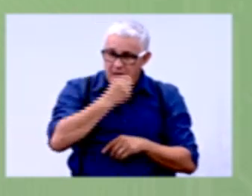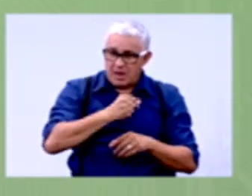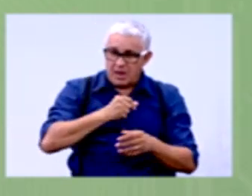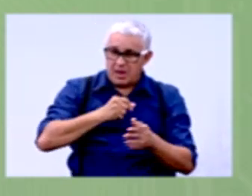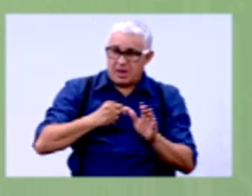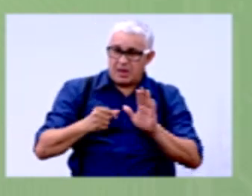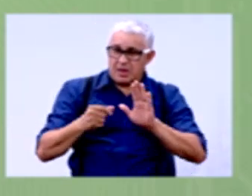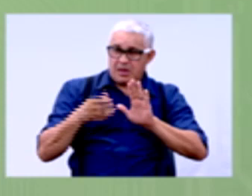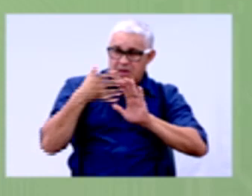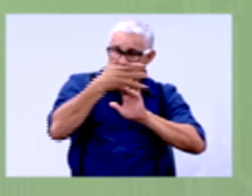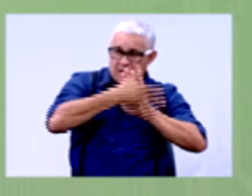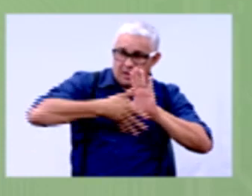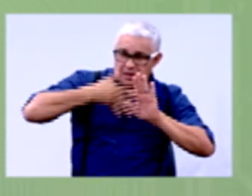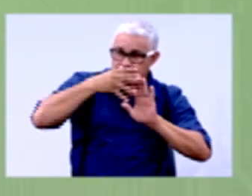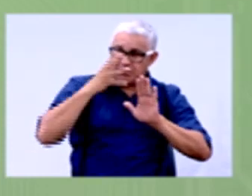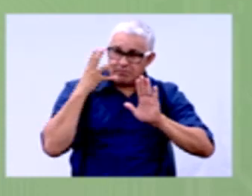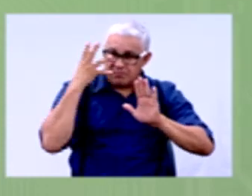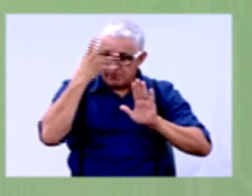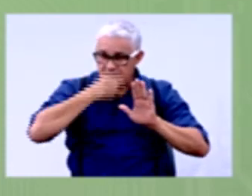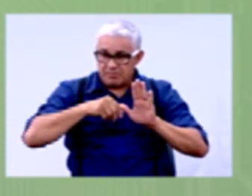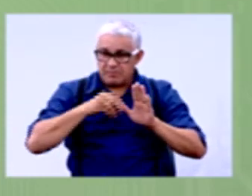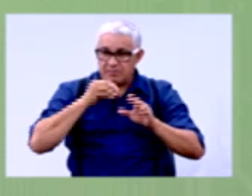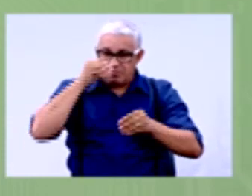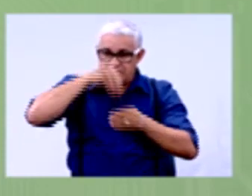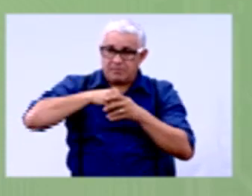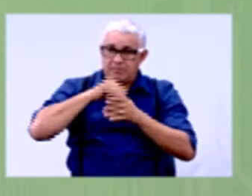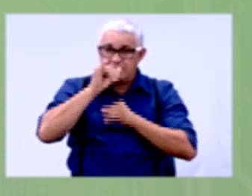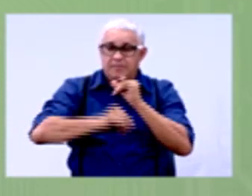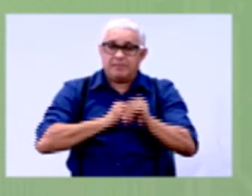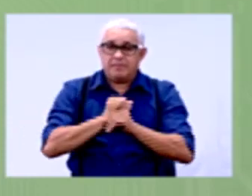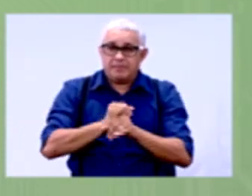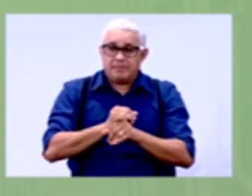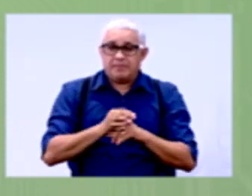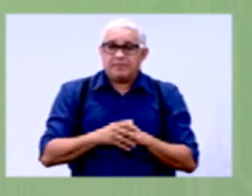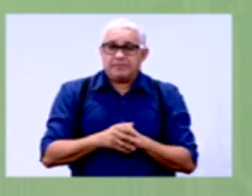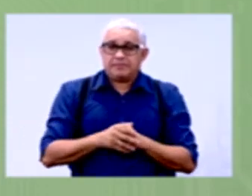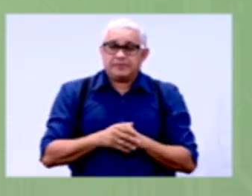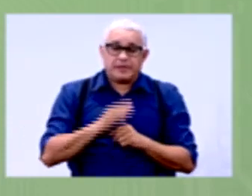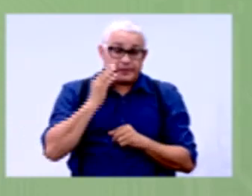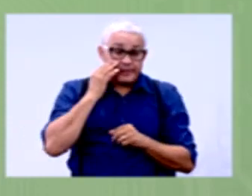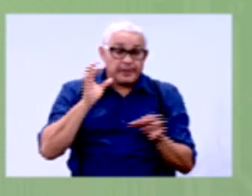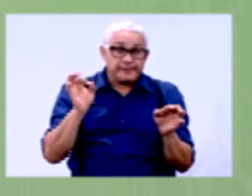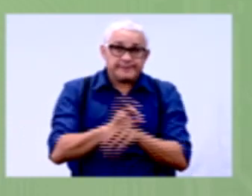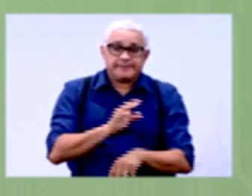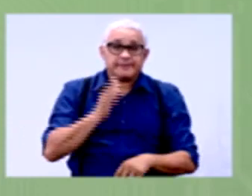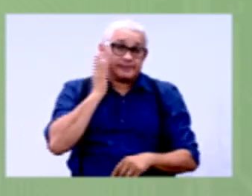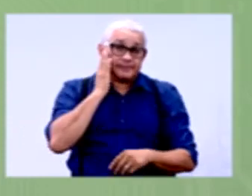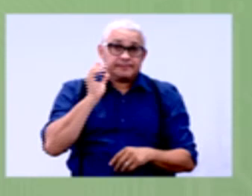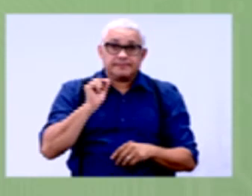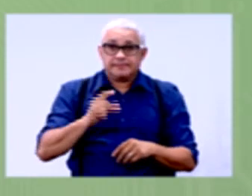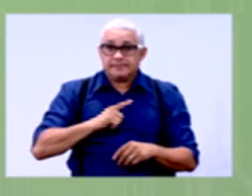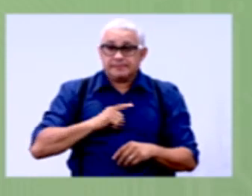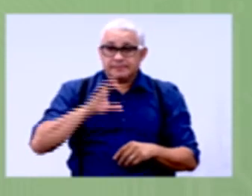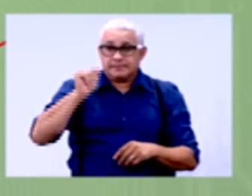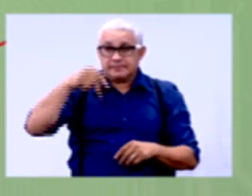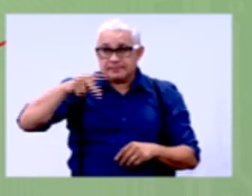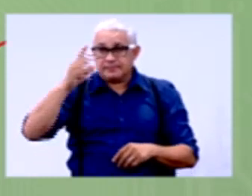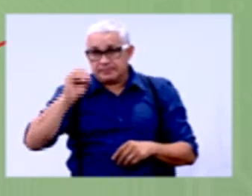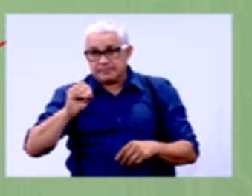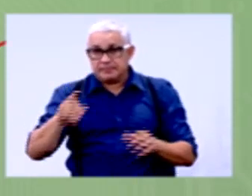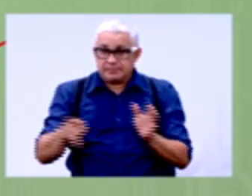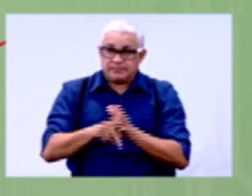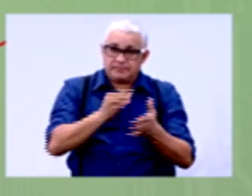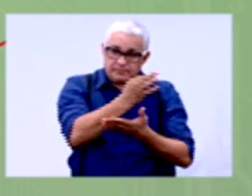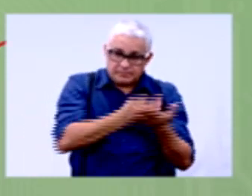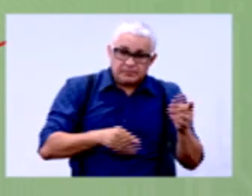cara melhor para o nosso site, certo? Bom, beleza, entendendo aqui, né, nós sabemos que nós temos um campo de texto e